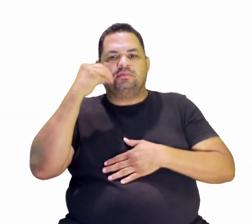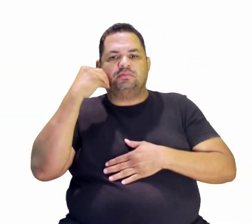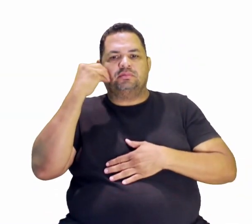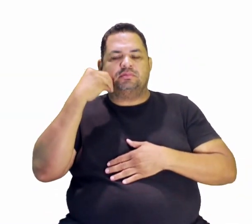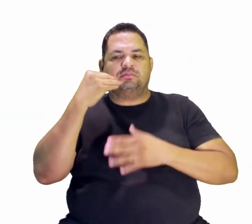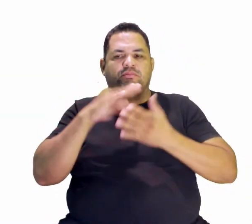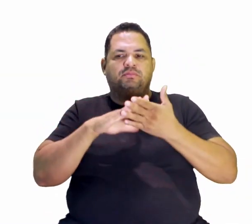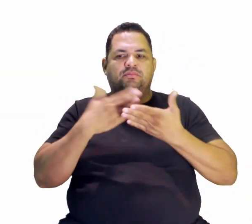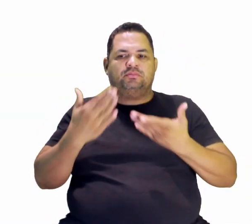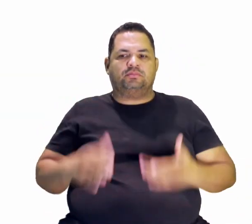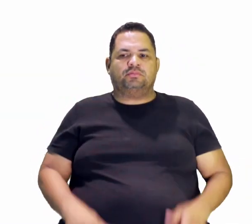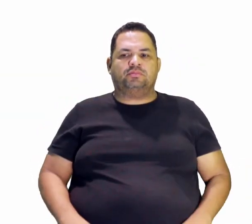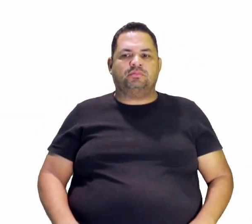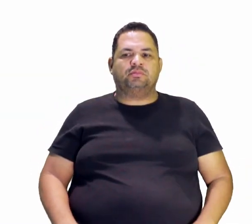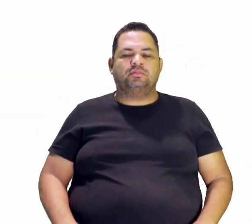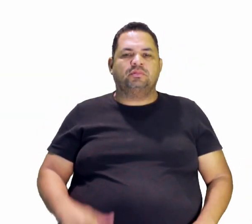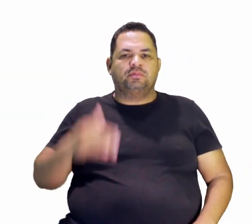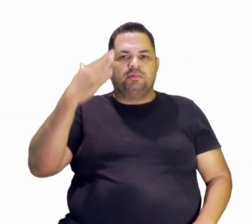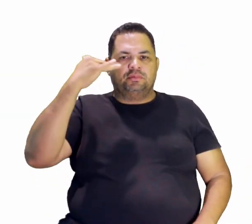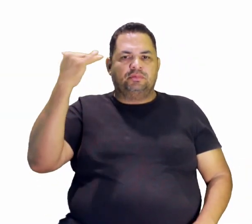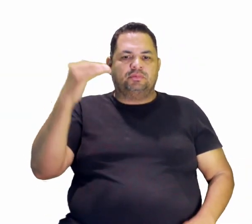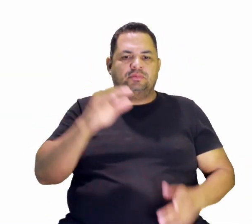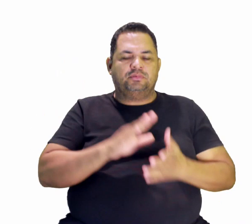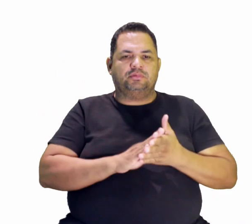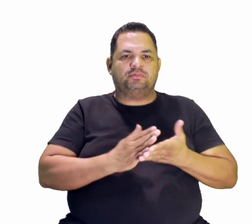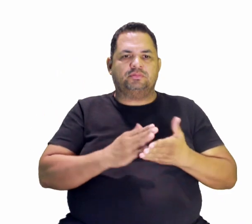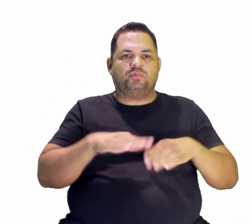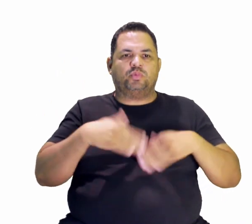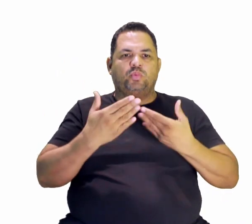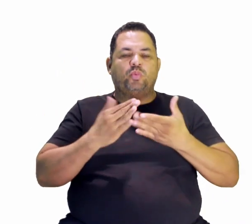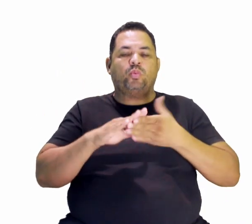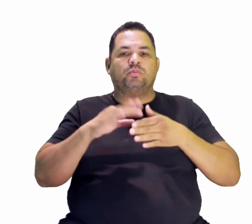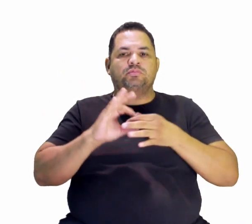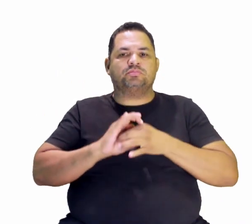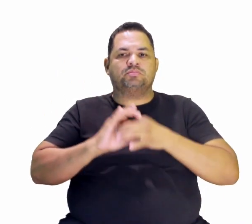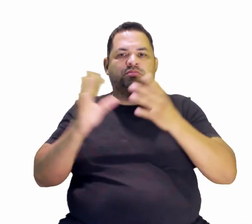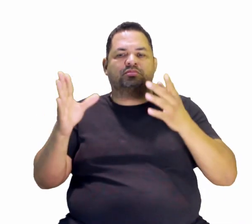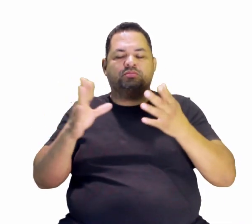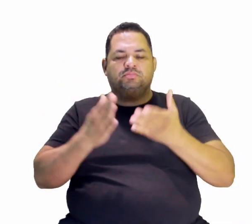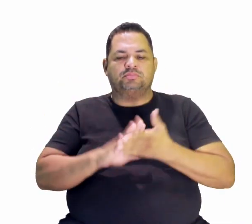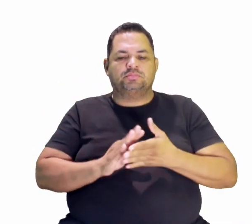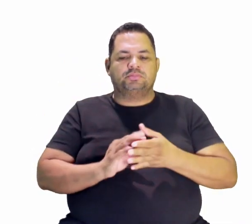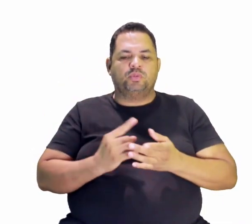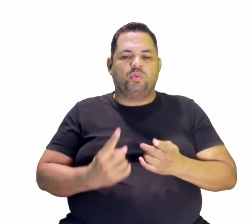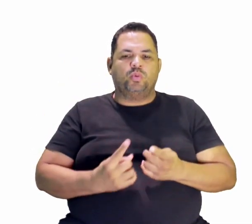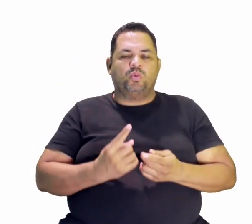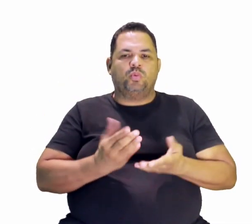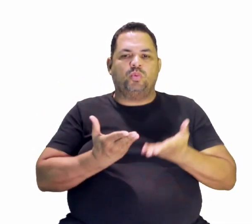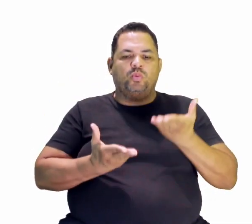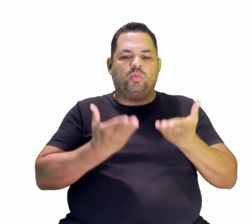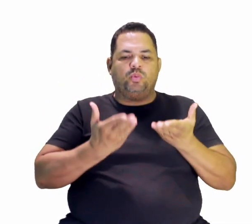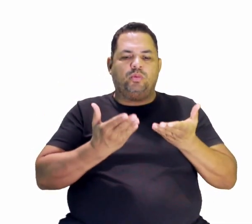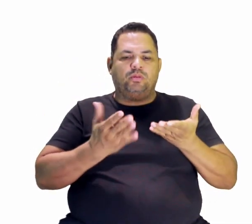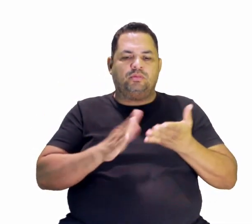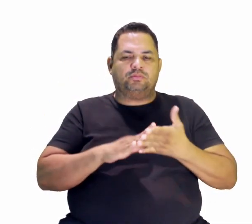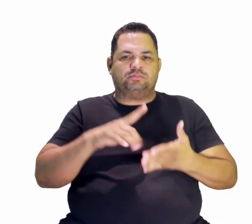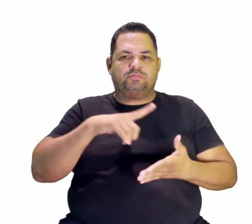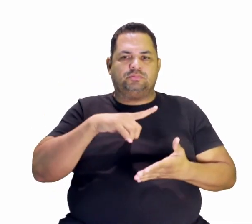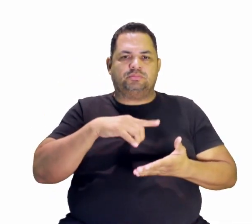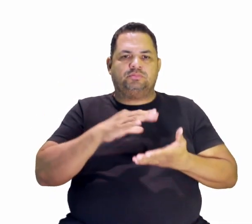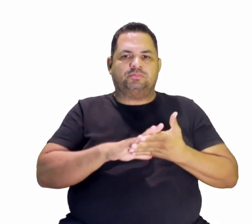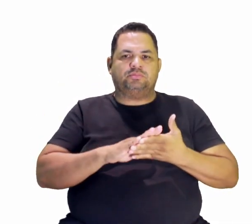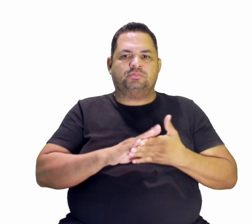da Torre de Pisa. Quando abandonamos de uma mesma altura um corpo leve e um corpo pesado, eles vão